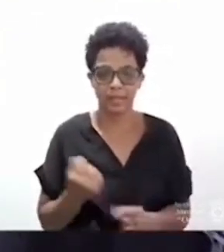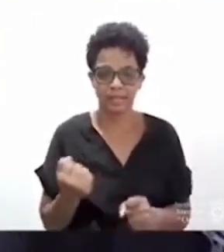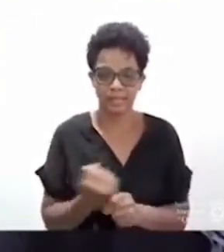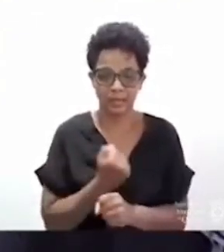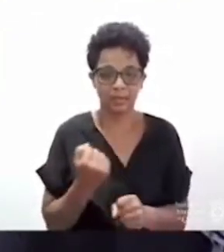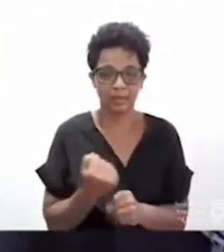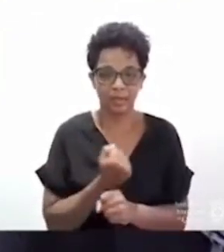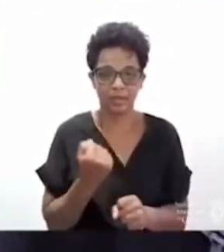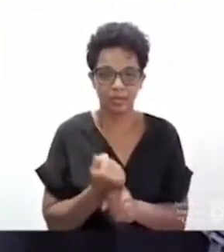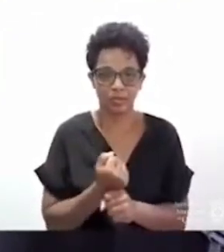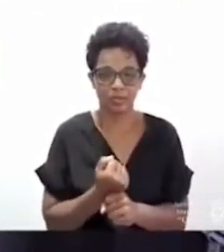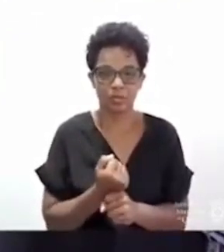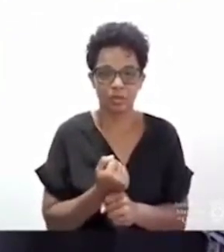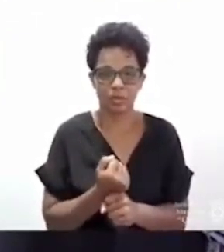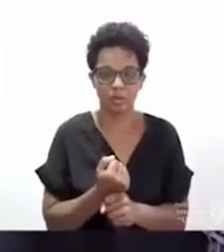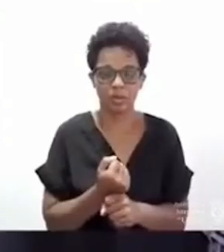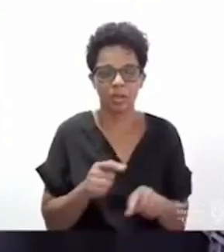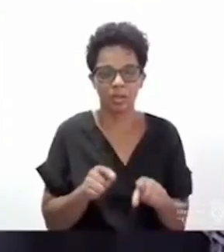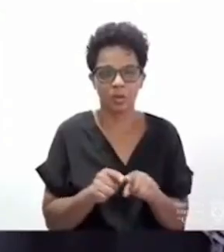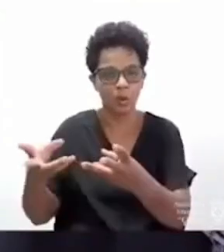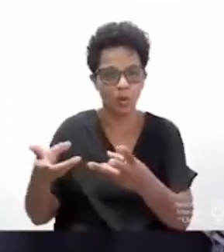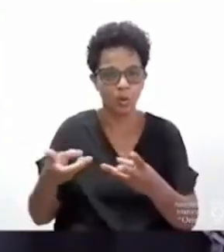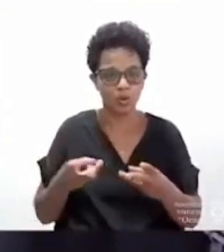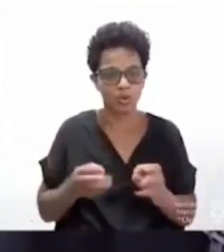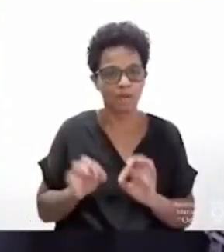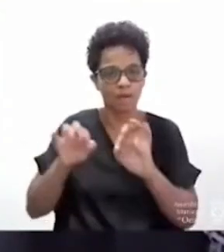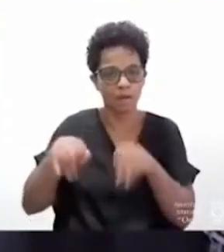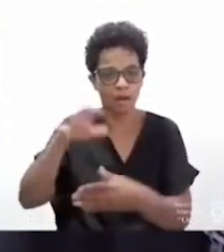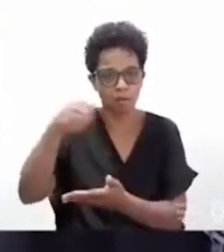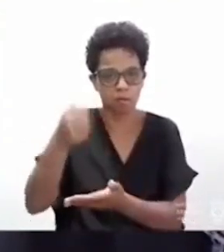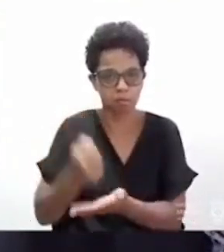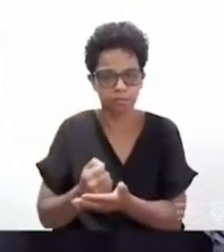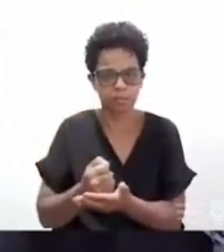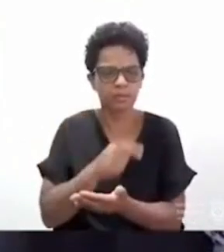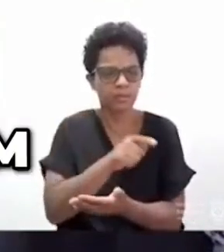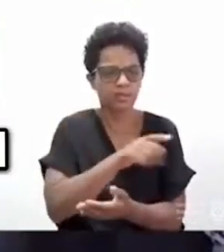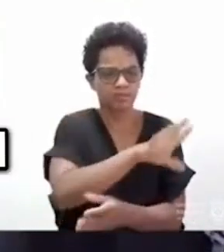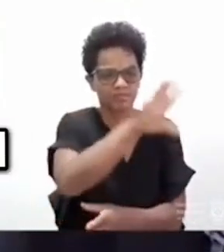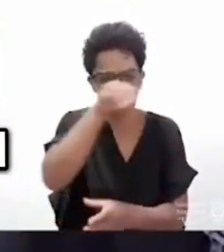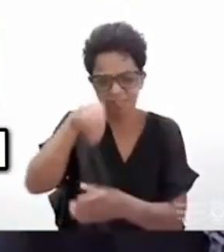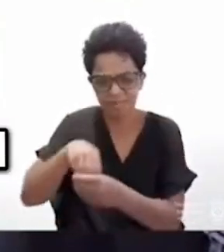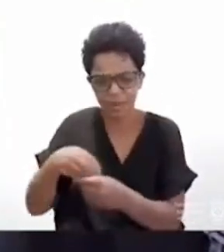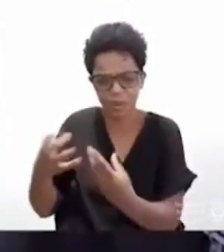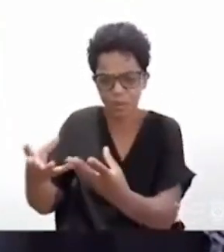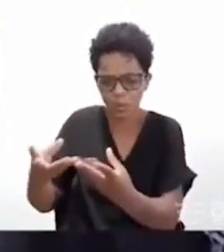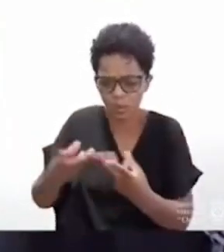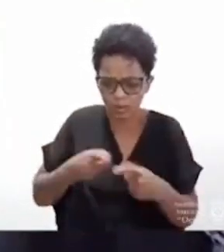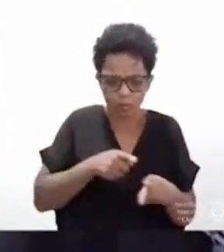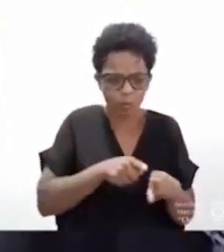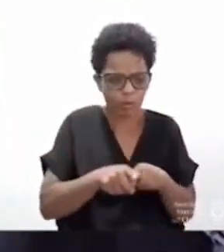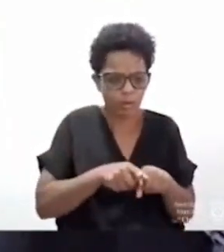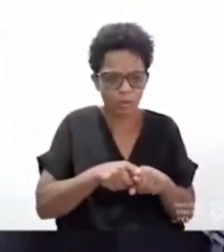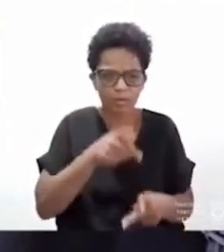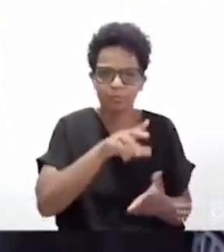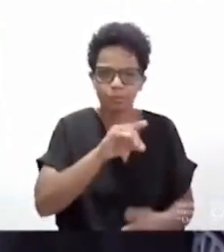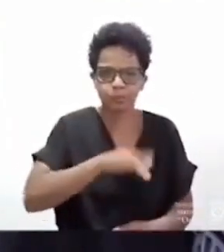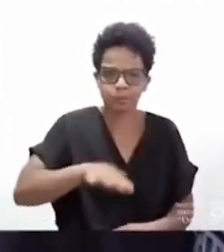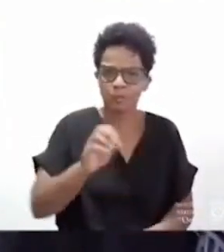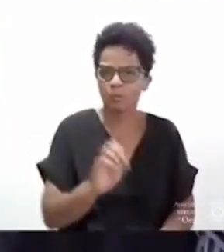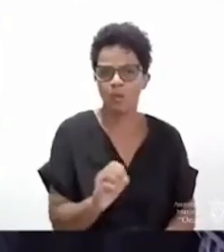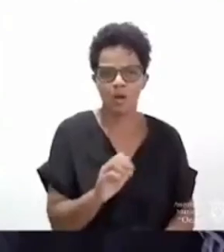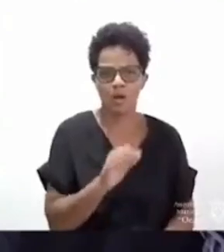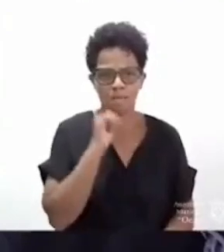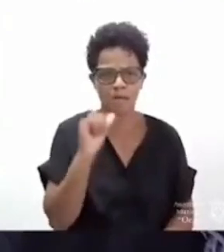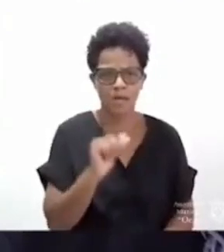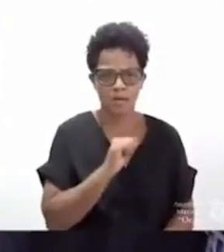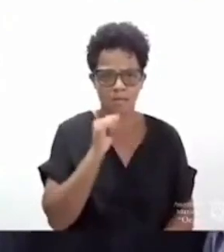a interiorizar nas contas consolidadas umas contas que nem sequer politicamente foram validadas pelo município? E, portanto,